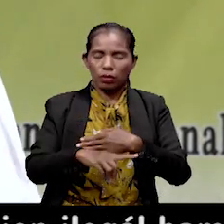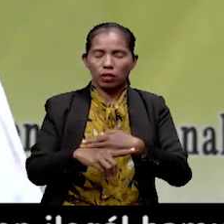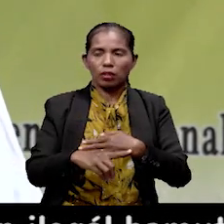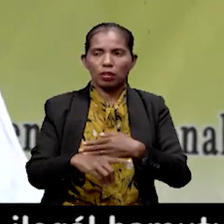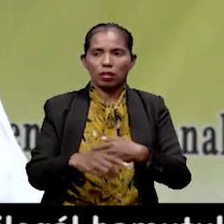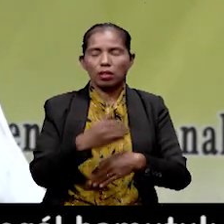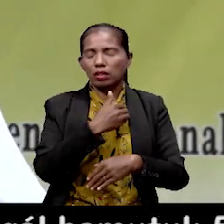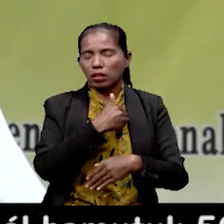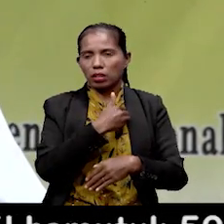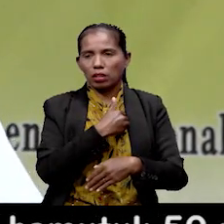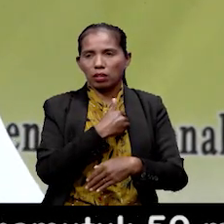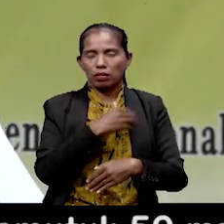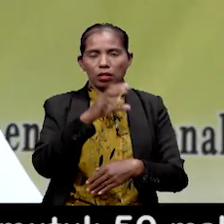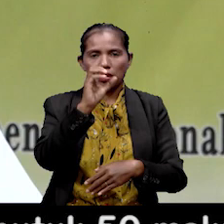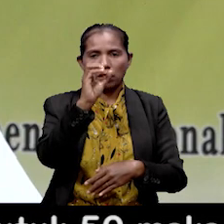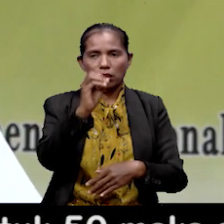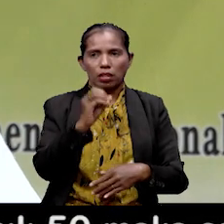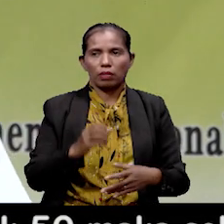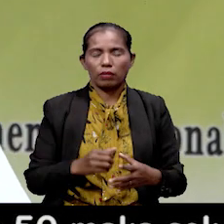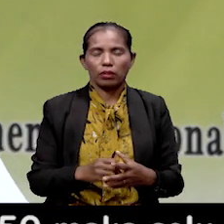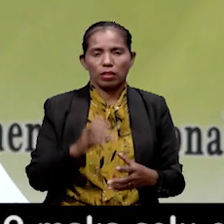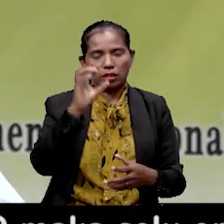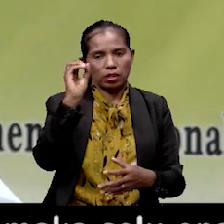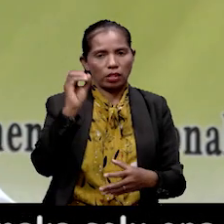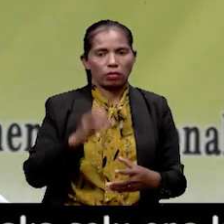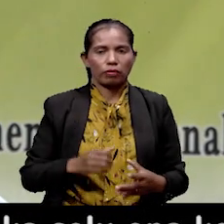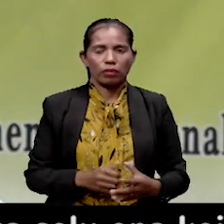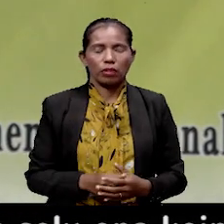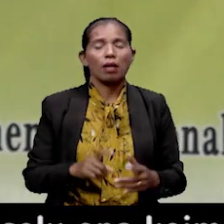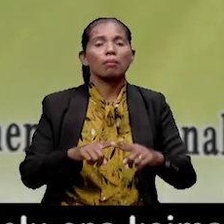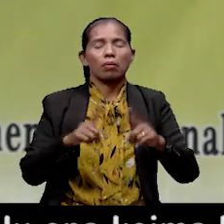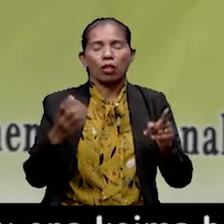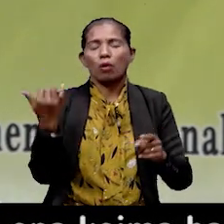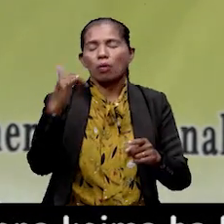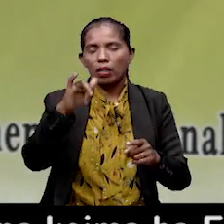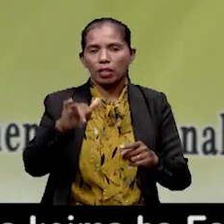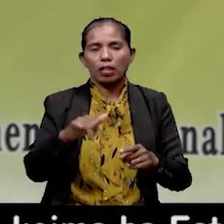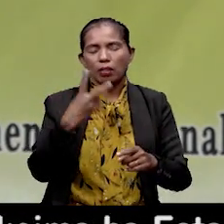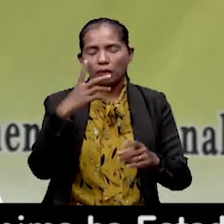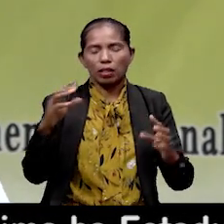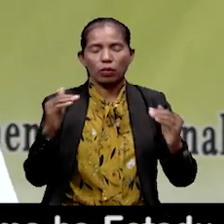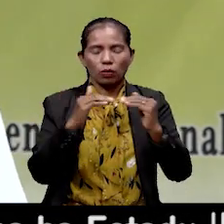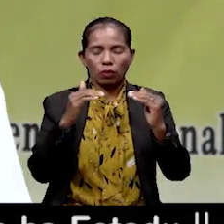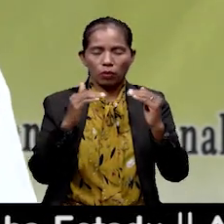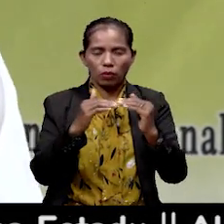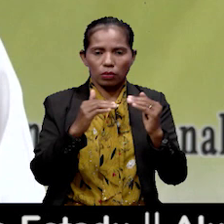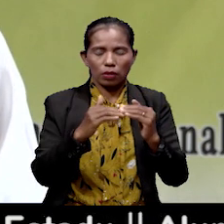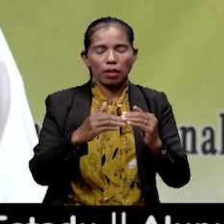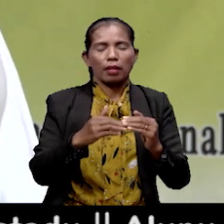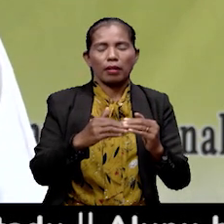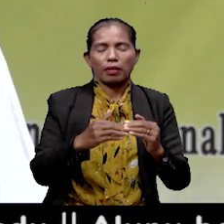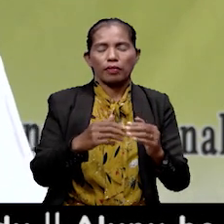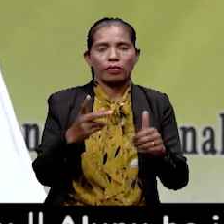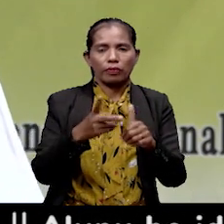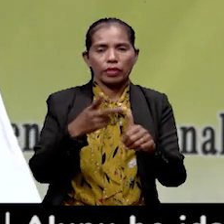né? 6-0. 6-0. Mas bem, o Hira Sormotilius Audiência, né? Excelência Ministro,